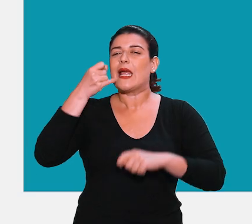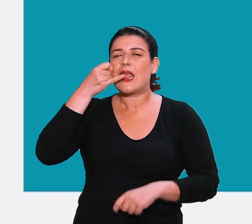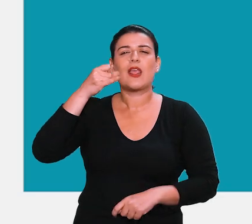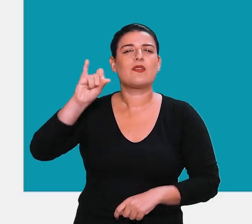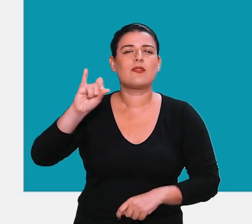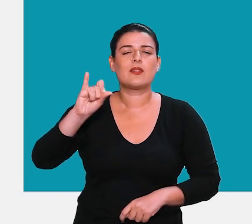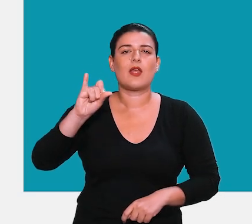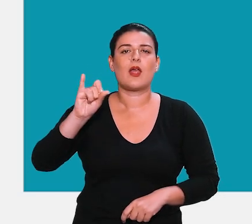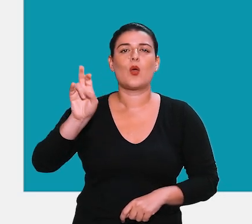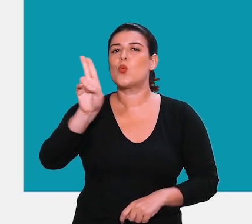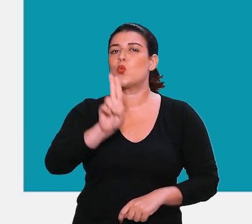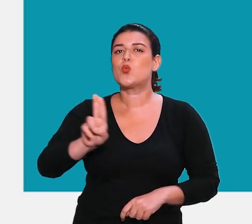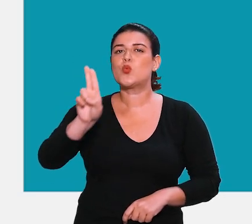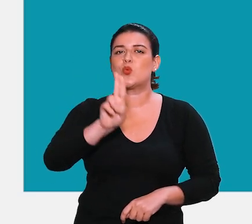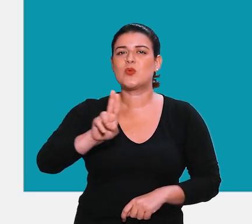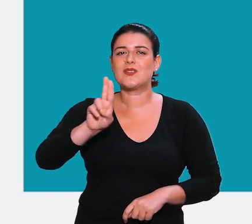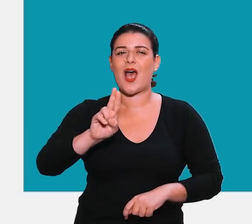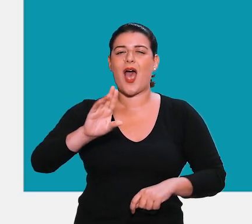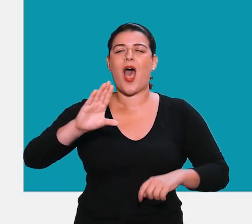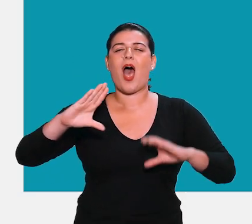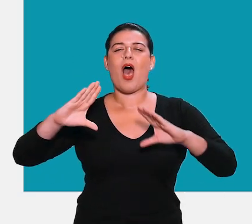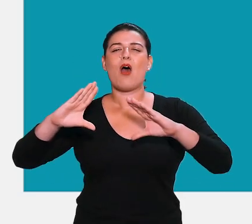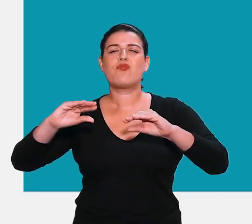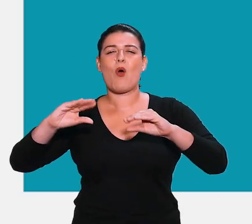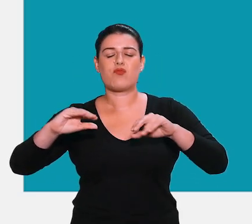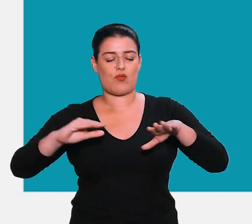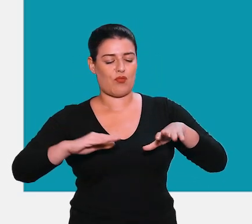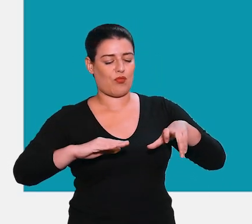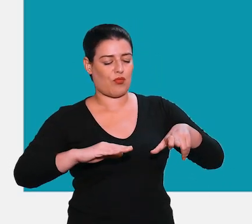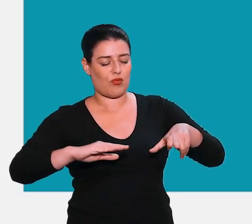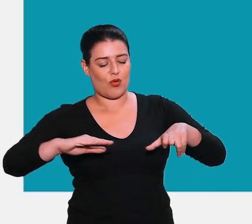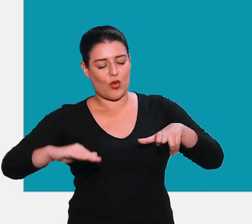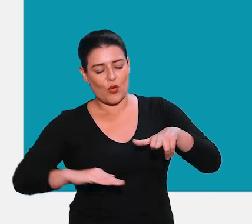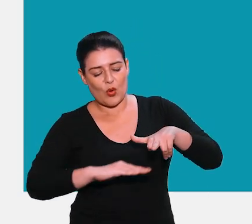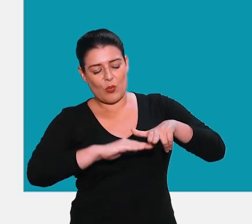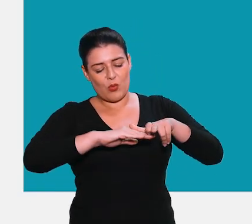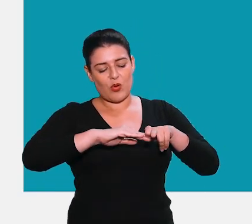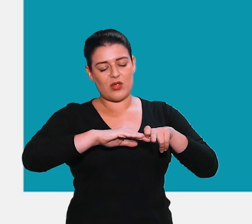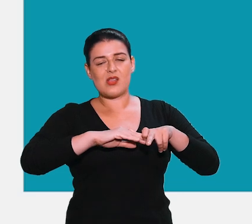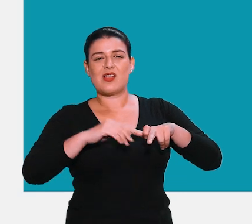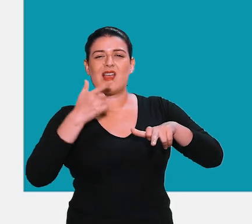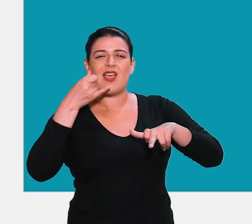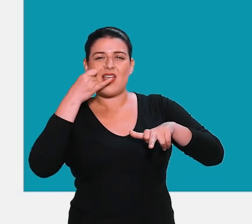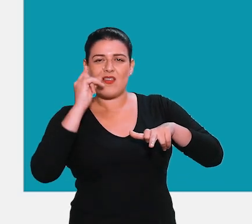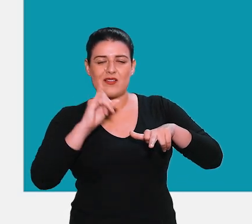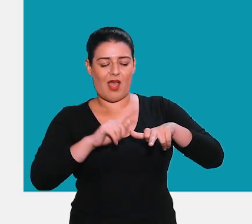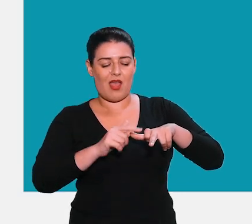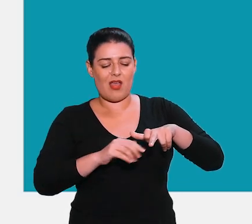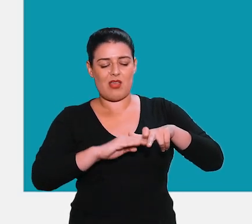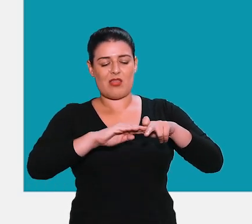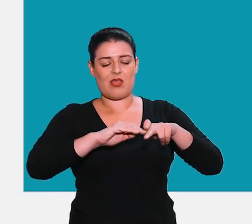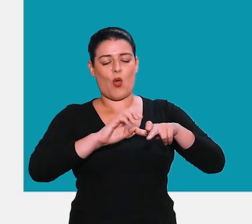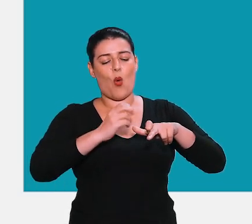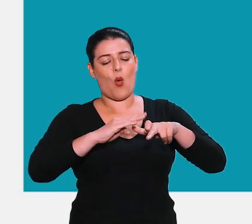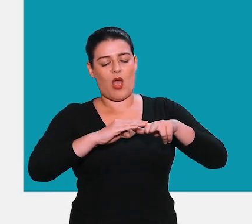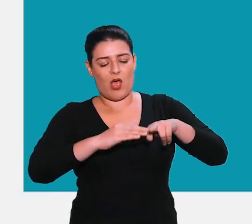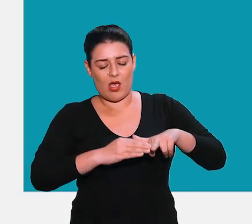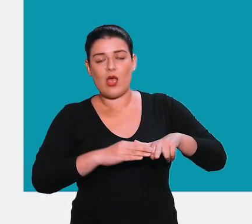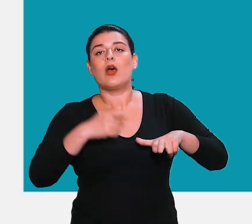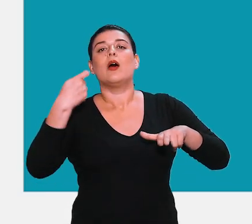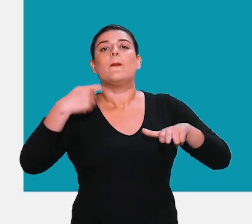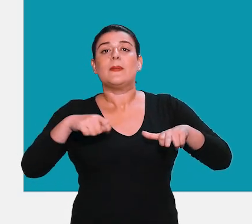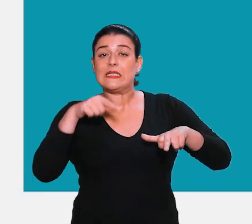o paciente utilize aquelas almofadinhas para evitar as deformidades, principalmente a abdução e flexão. E o paciente